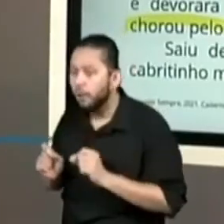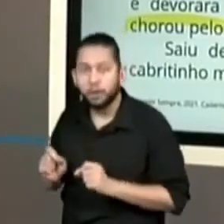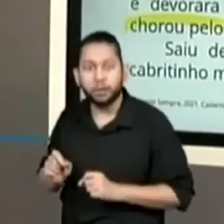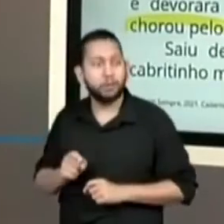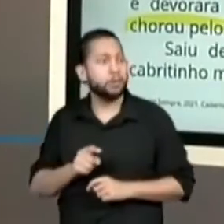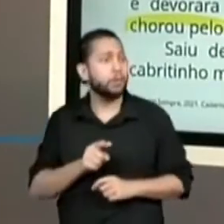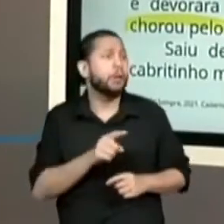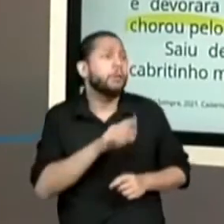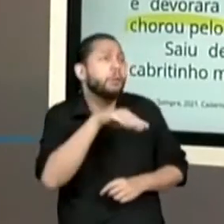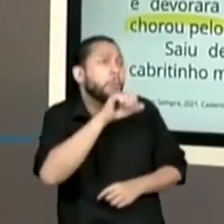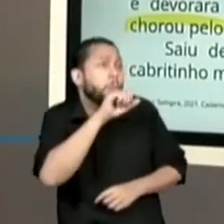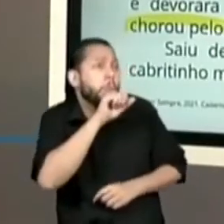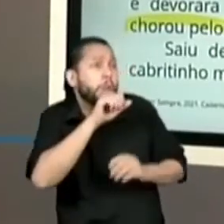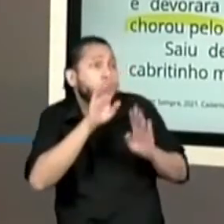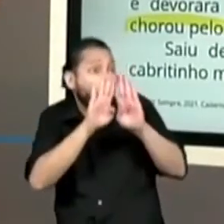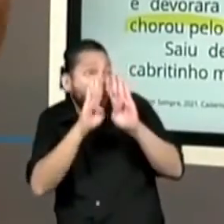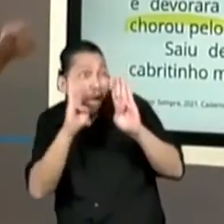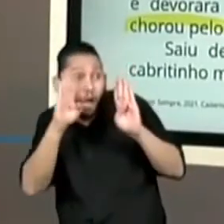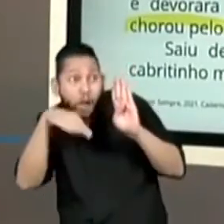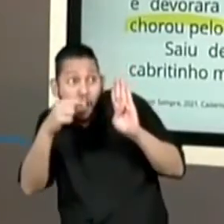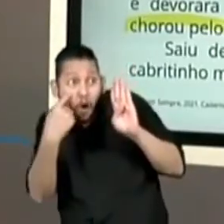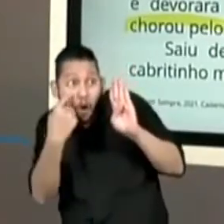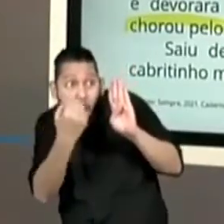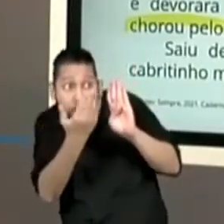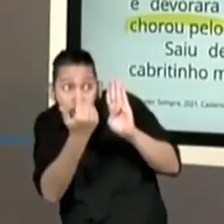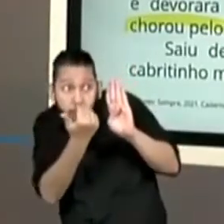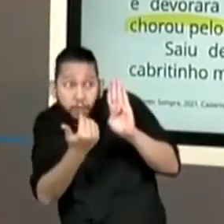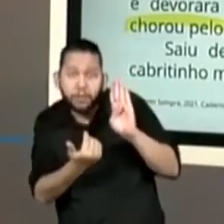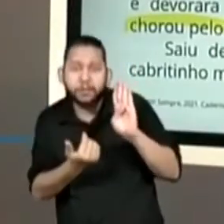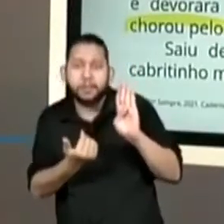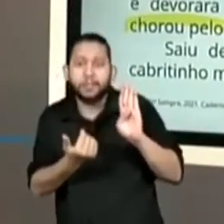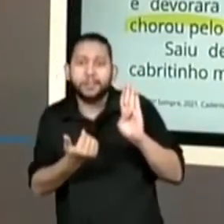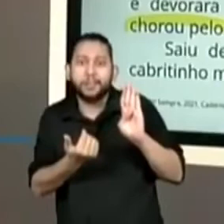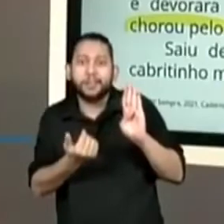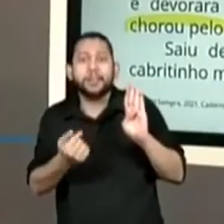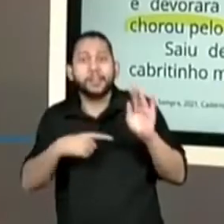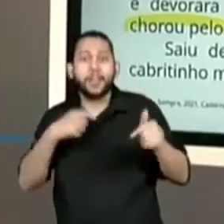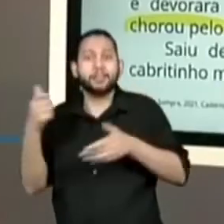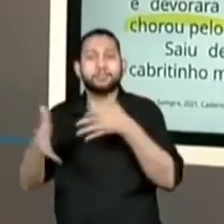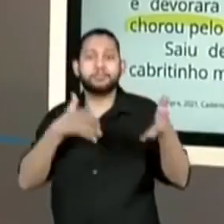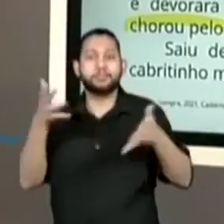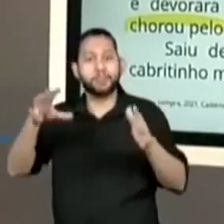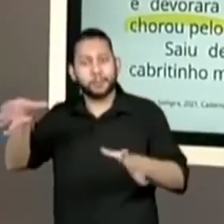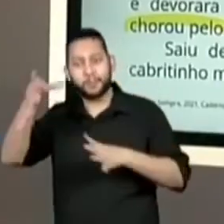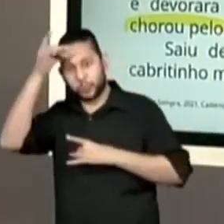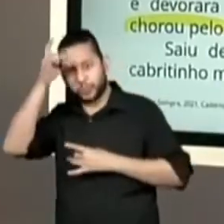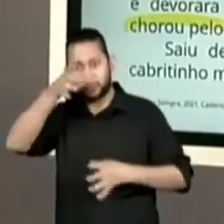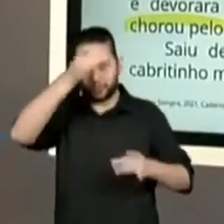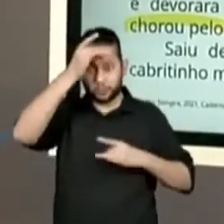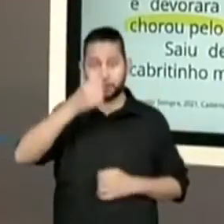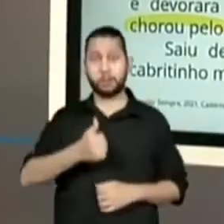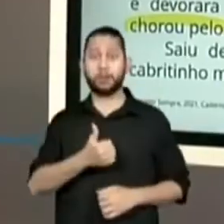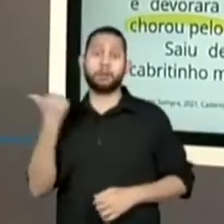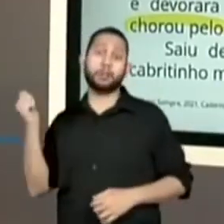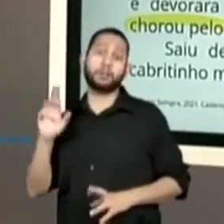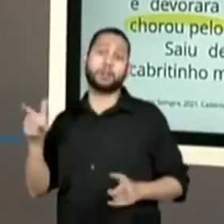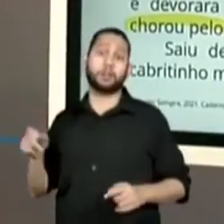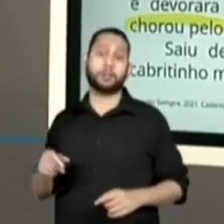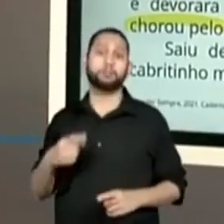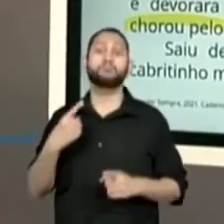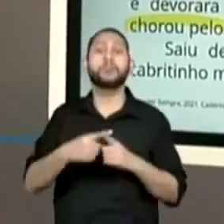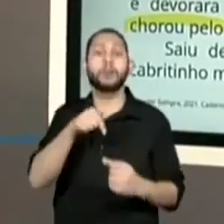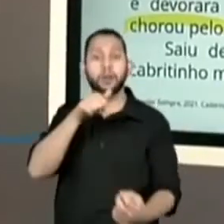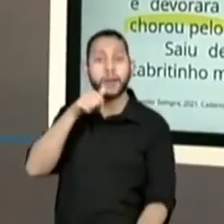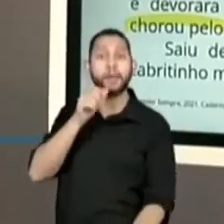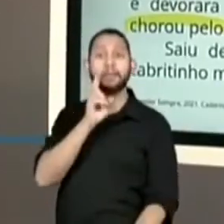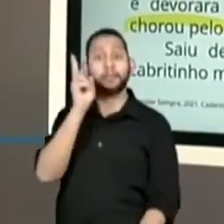não faria diferença se ele colocasse: a cabra chorou pelos seus pequeninos. Nós iríamos compreender perfeitamente. Mas ele